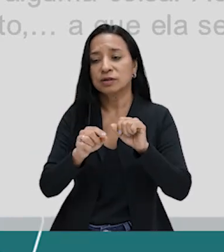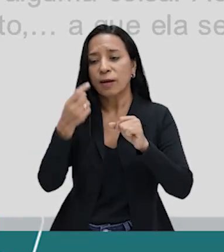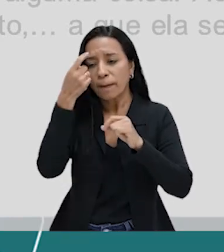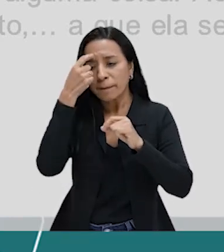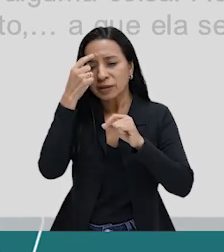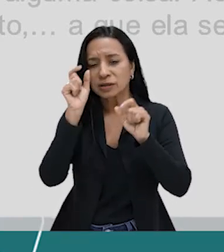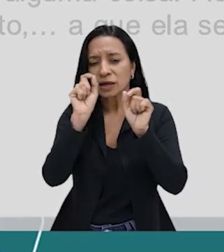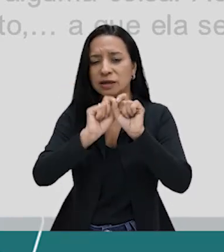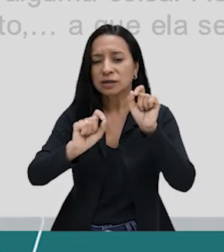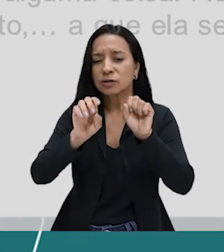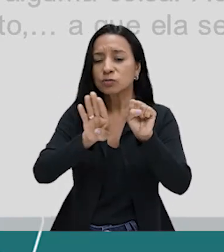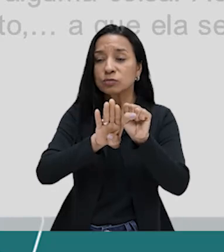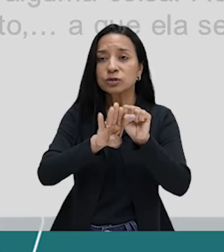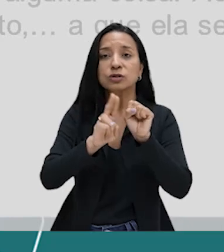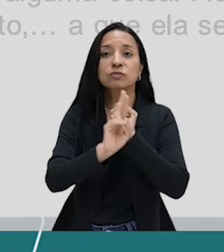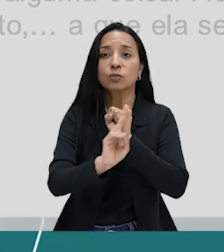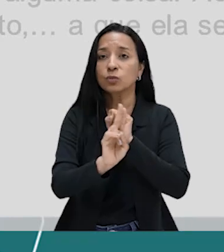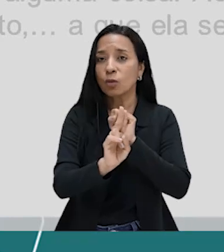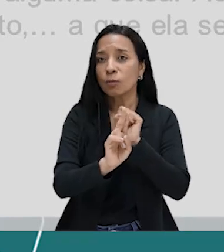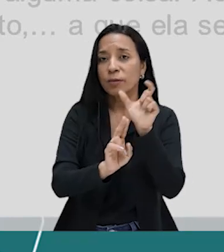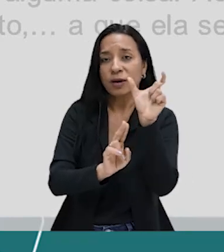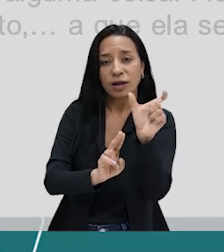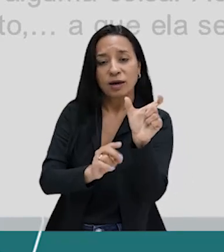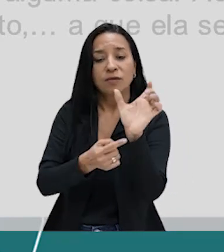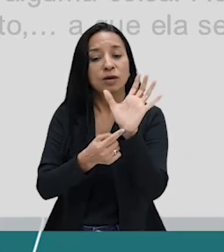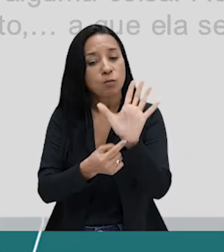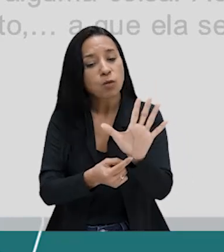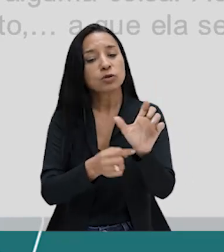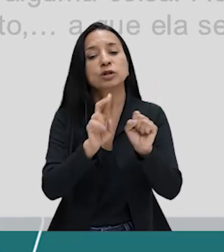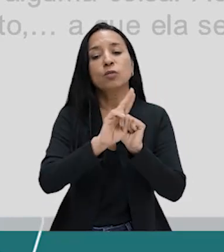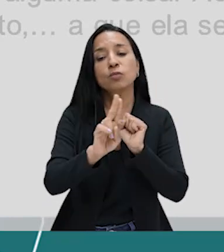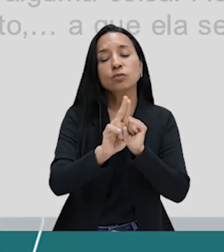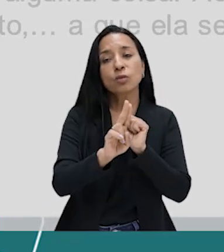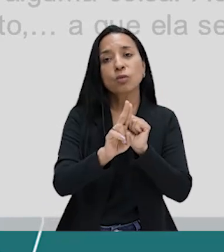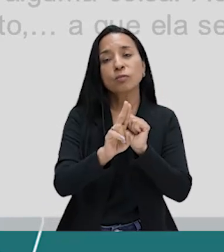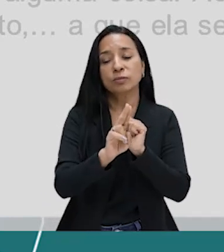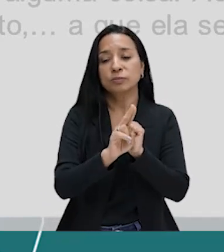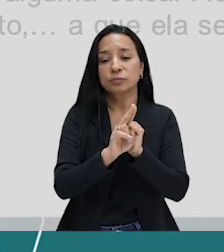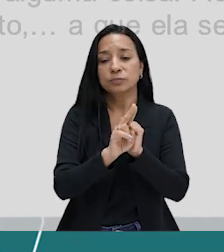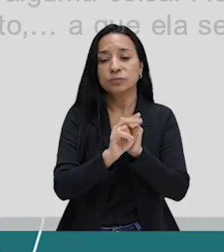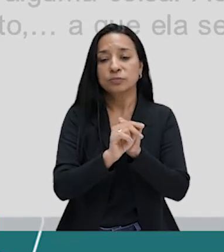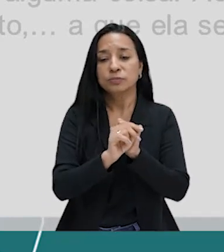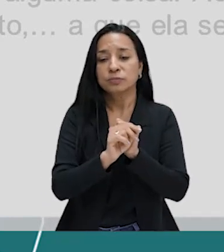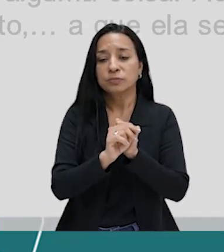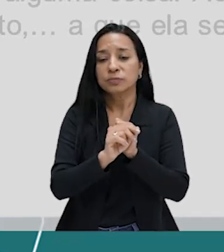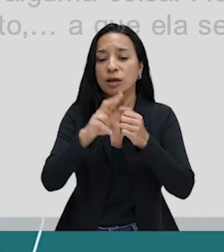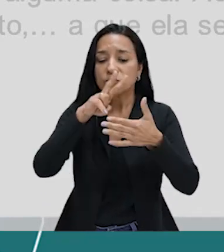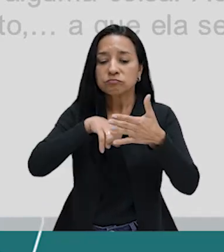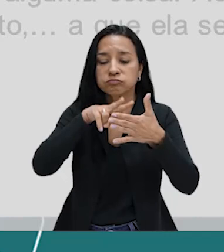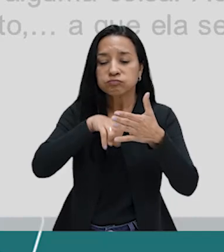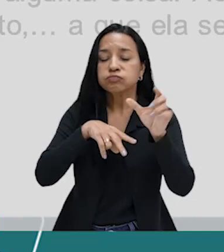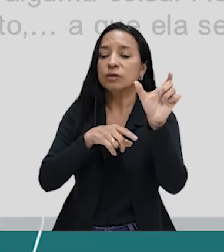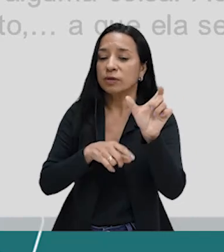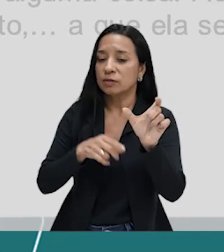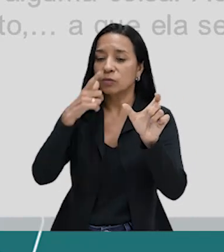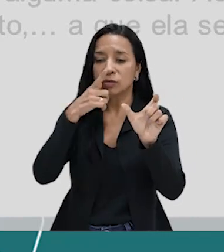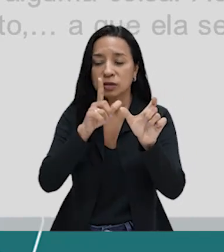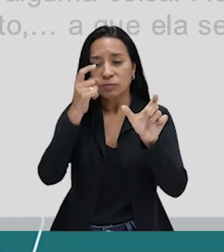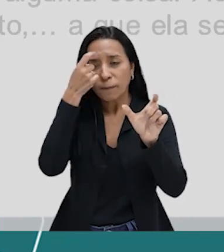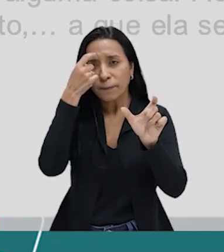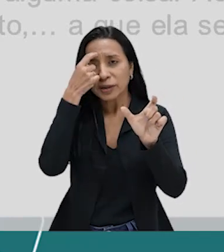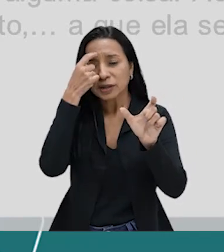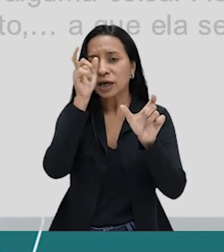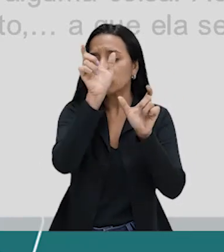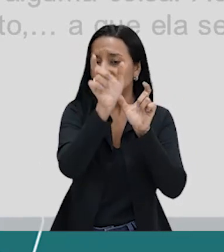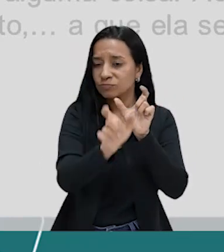pensar que o substantivo é um nome, é uma palavra que indica o nome de alguma coisa. Ao lermos a palavra, conseguimos pensar no